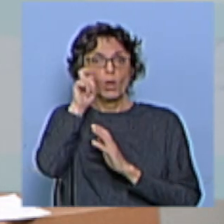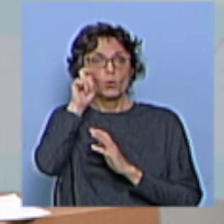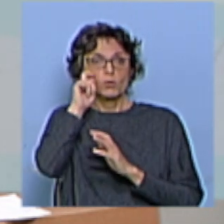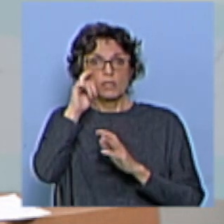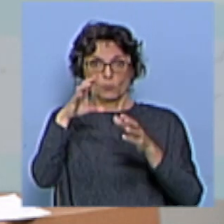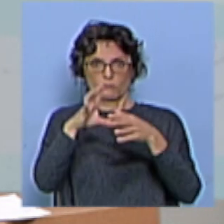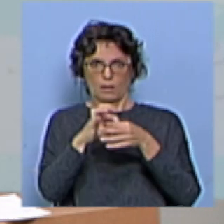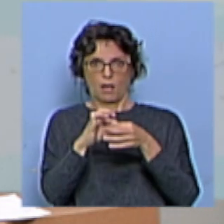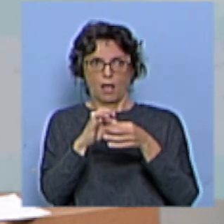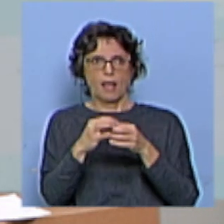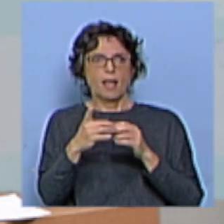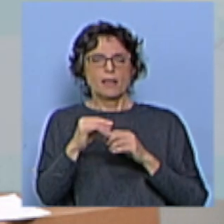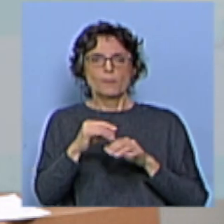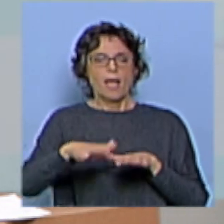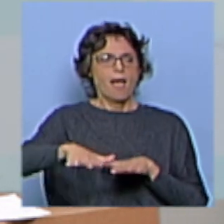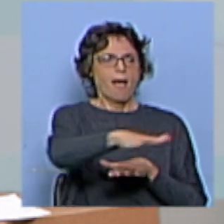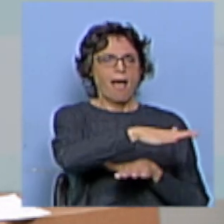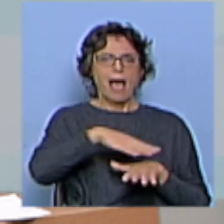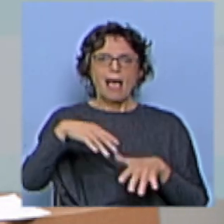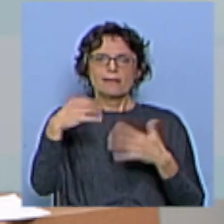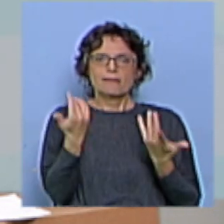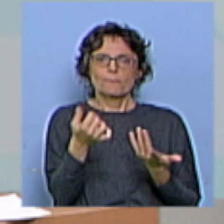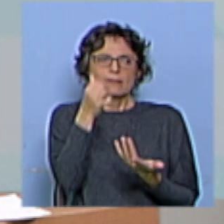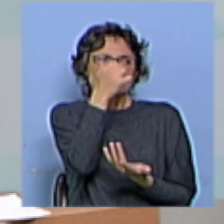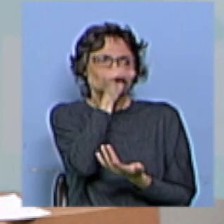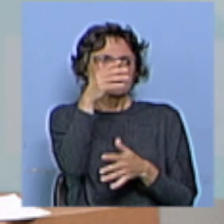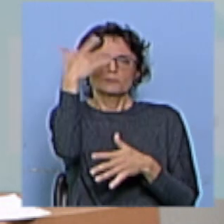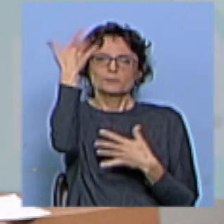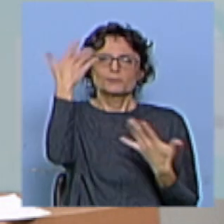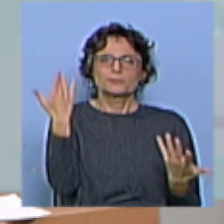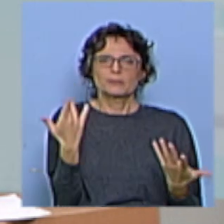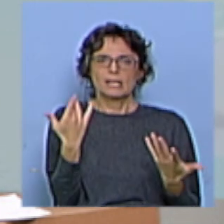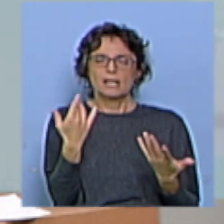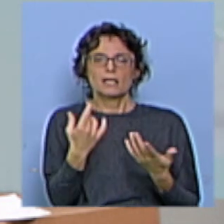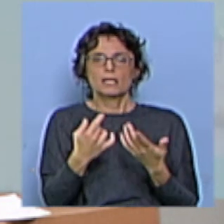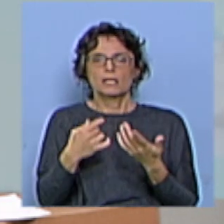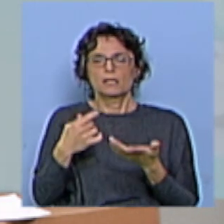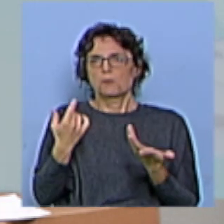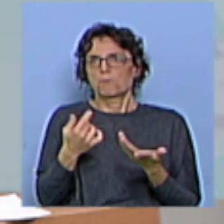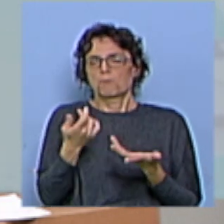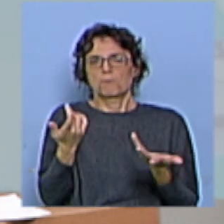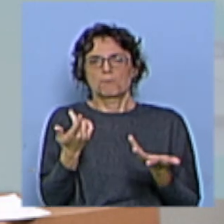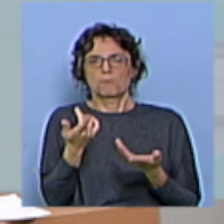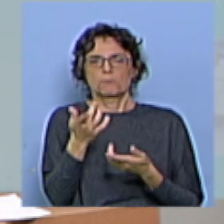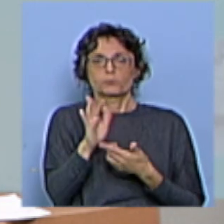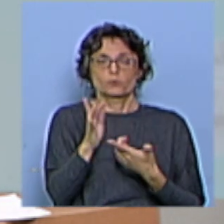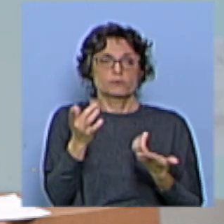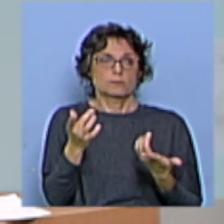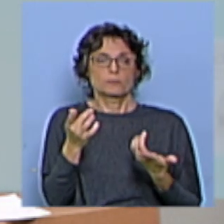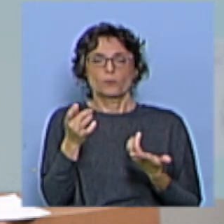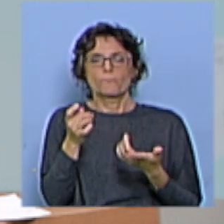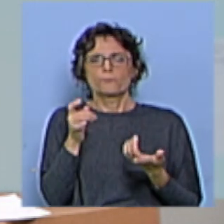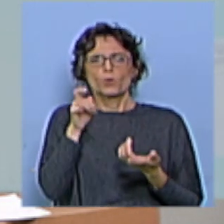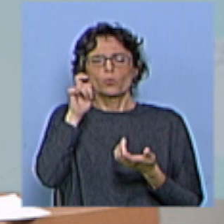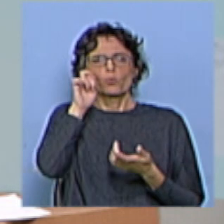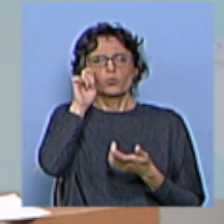zonas de lazer e que sazonalmente são mais visitadas. Estou-me a lembrar do turismo do Patriarcado de